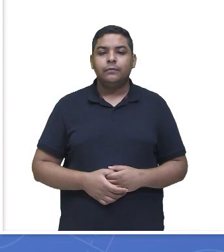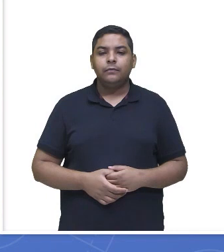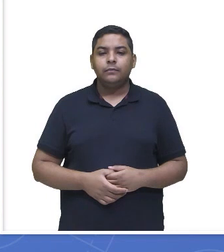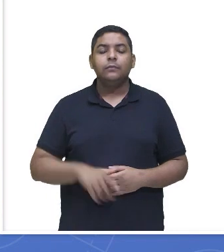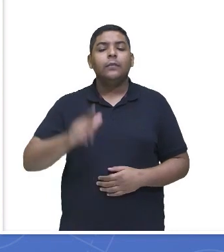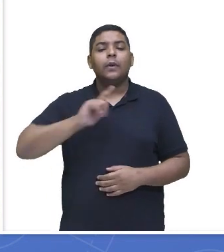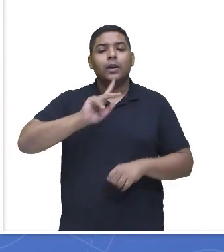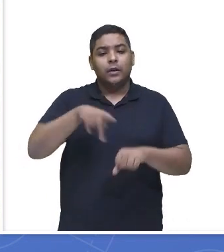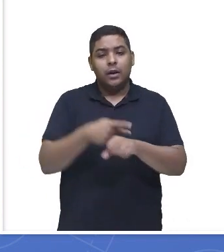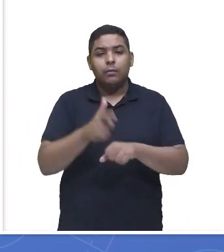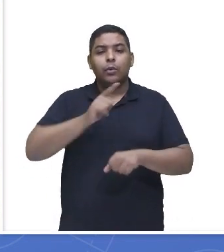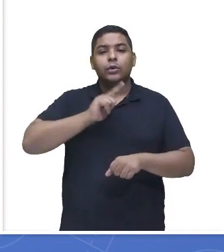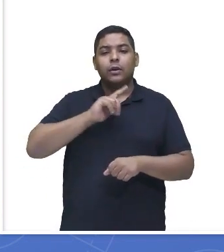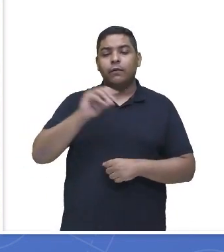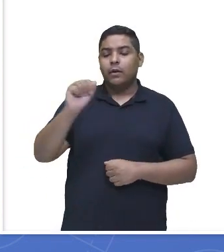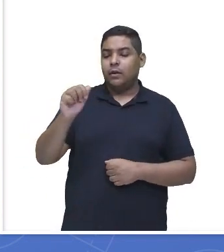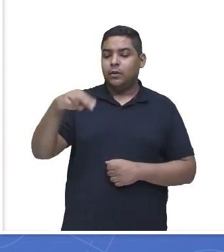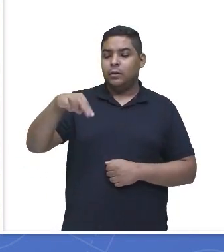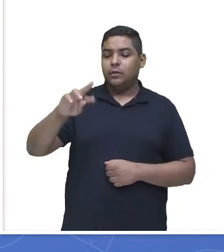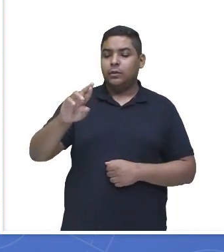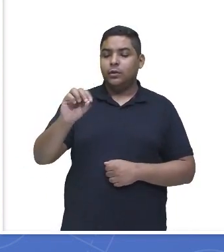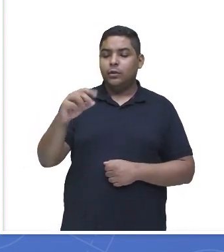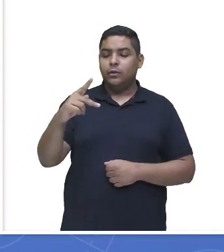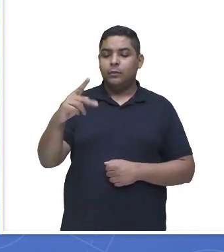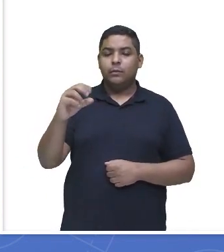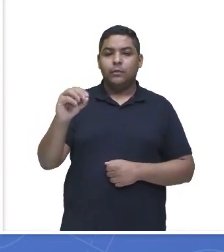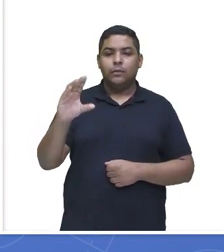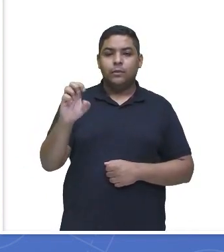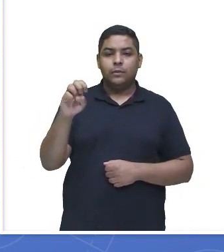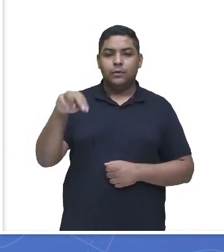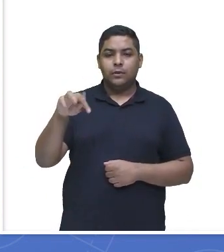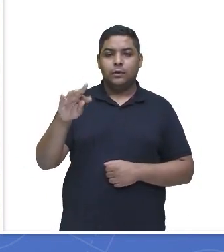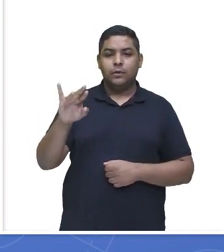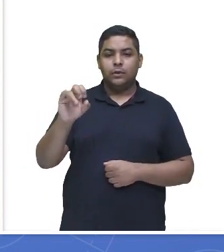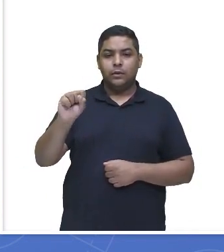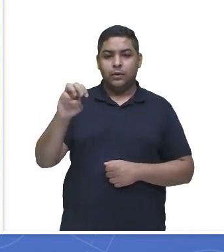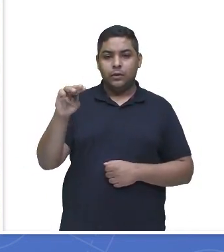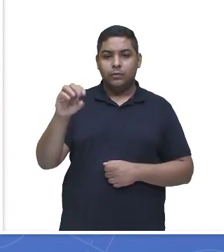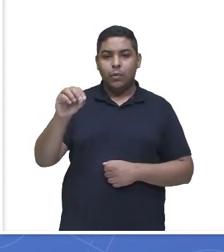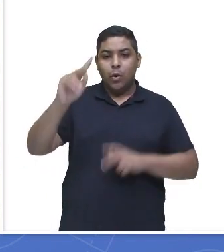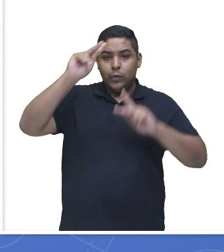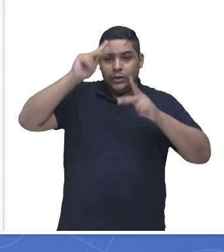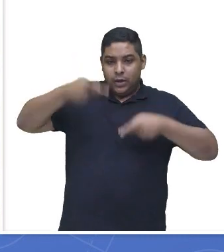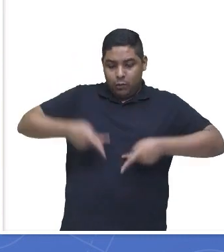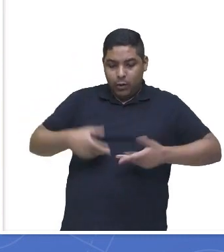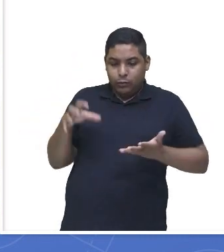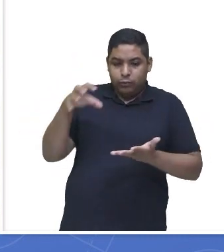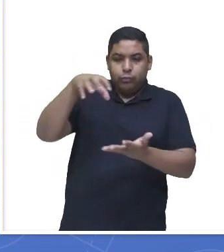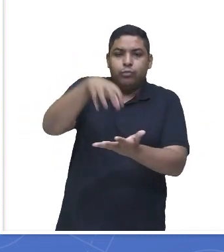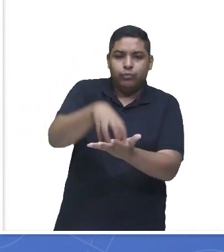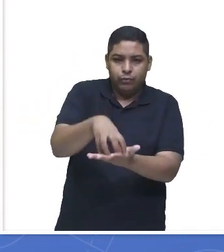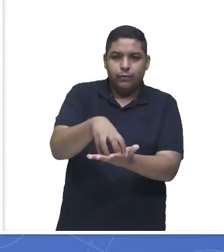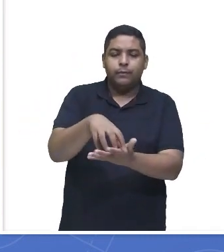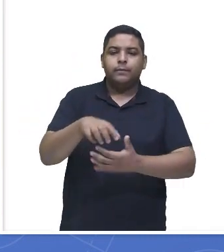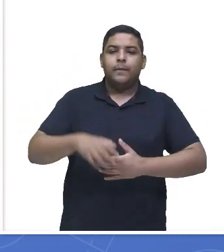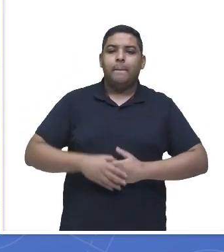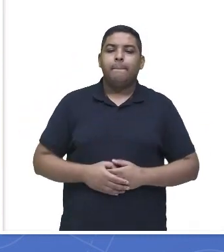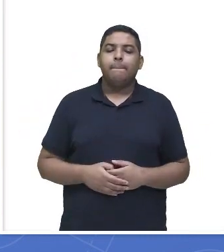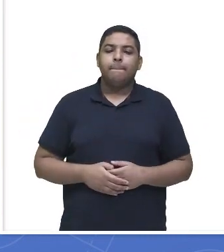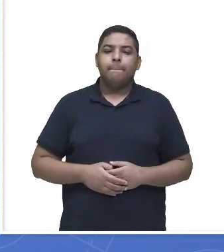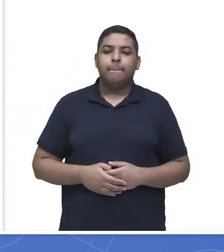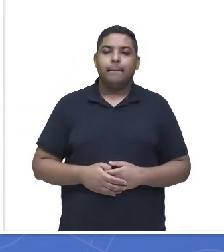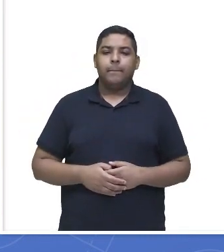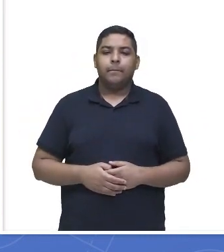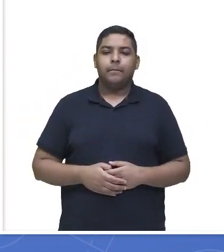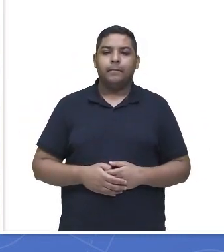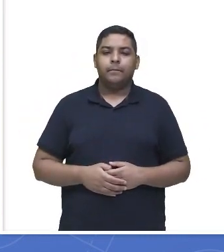nós vamos chamar de antropocentrismo, o homem passa a ser o centro de tudo. Estão entendendo isso daí? Estão acompanhando? E mais ainda, estão lembrando